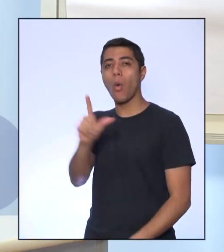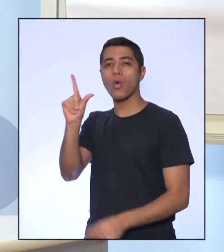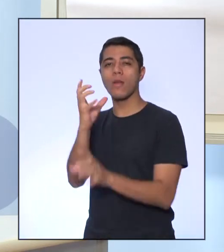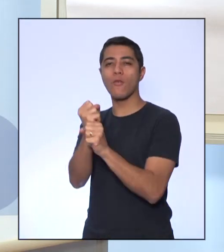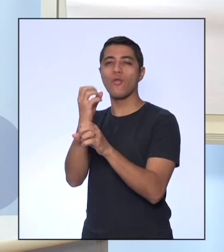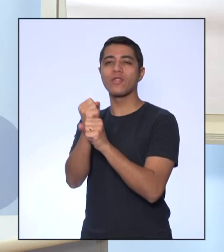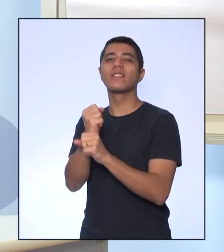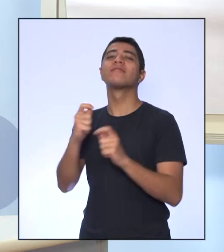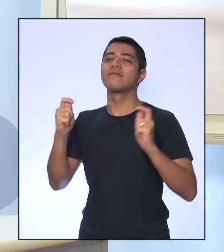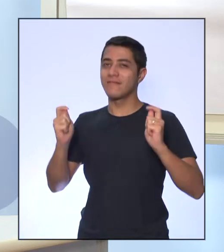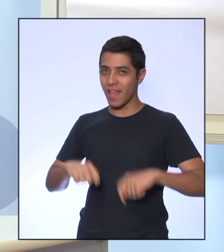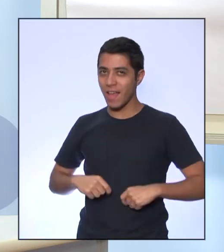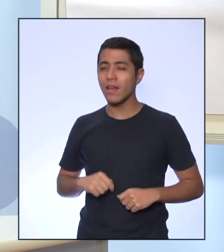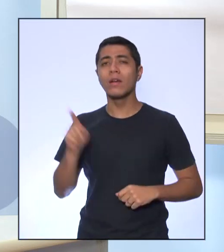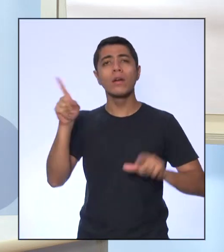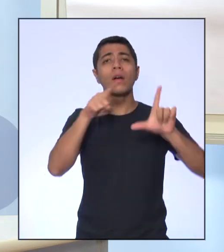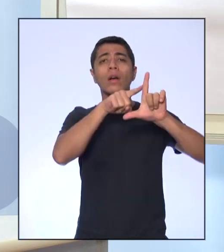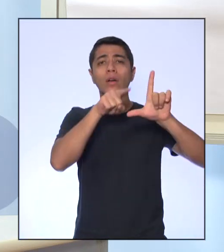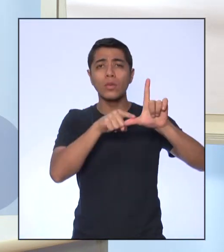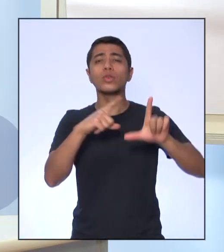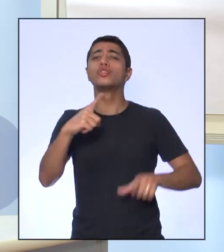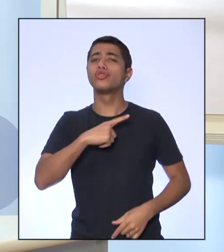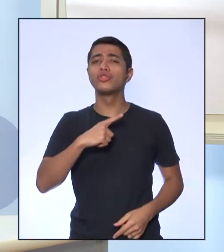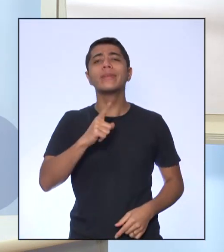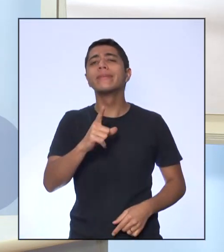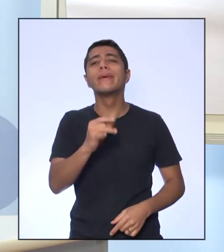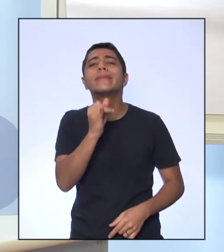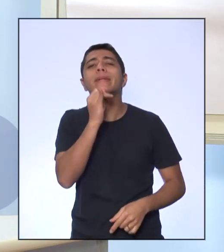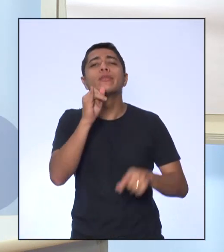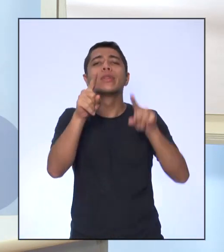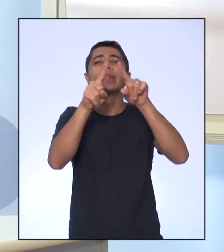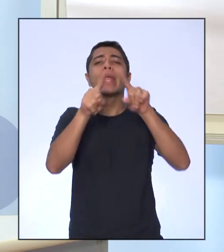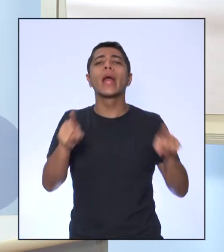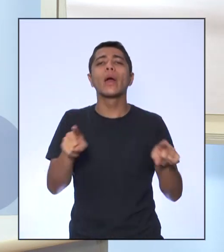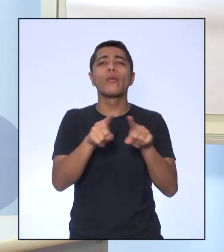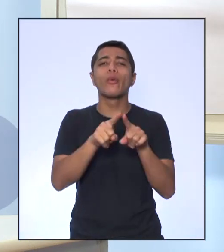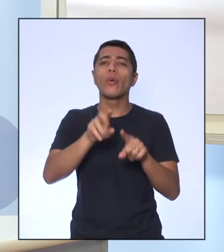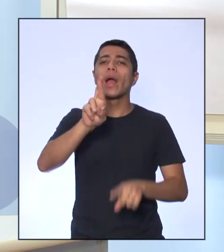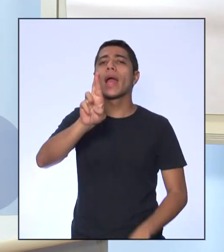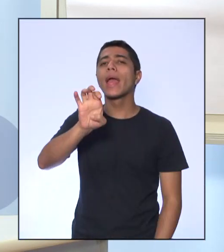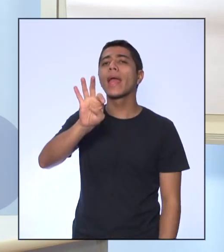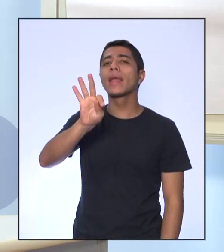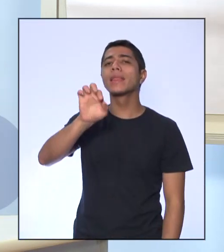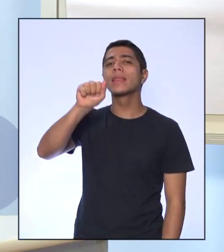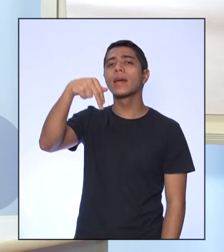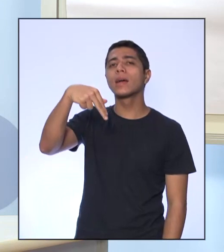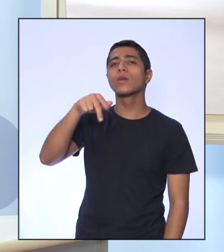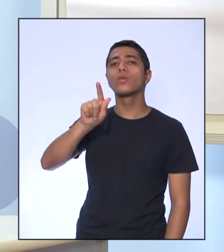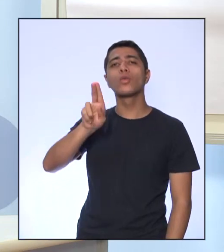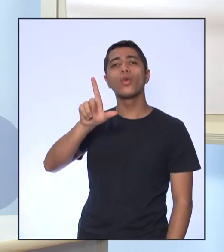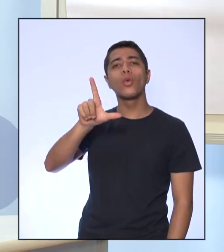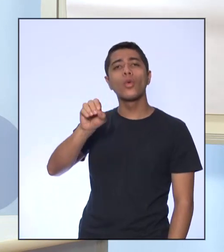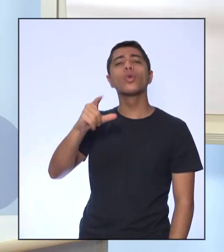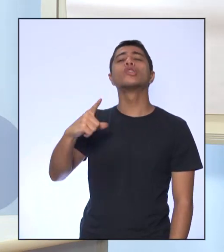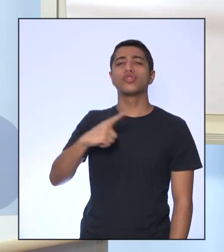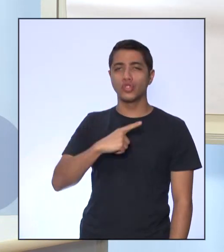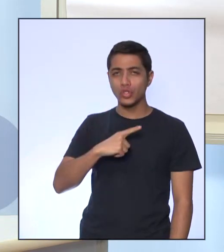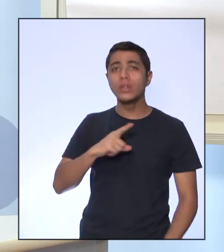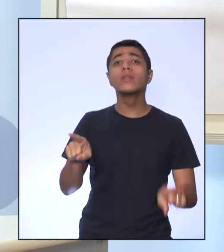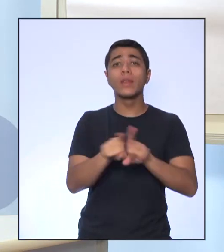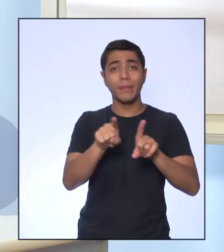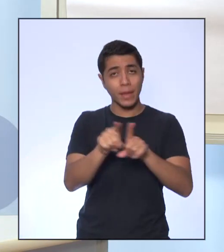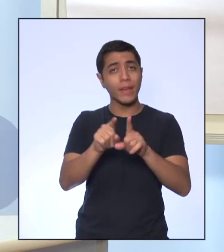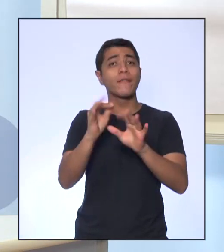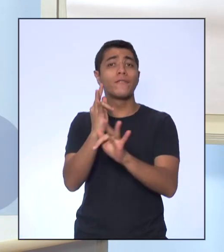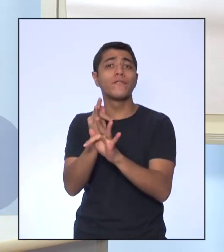aparecem presentão um triângulo retângulo eles vão aparecer em exercícios de física alguns exercícios muito lá para frente